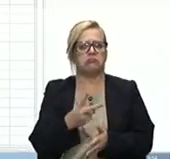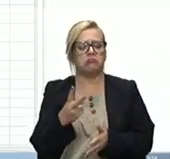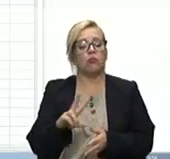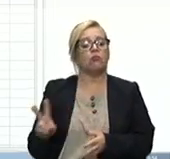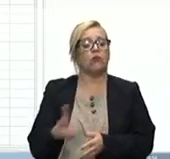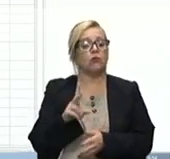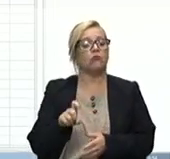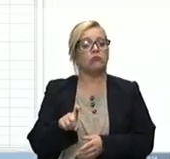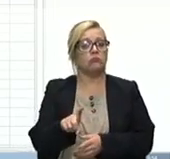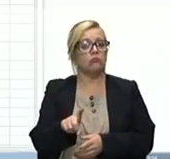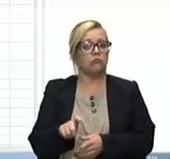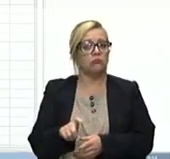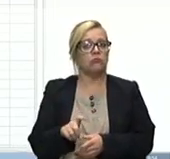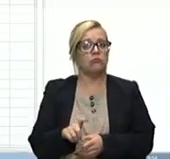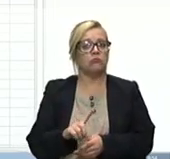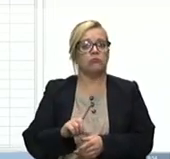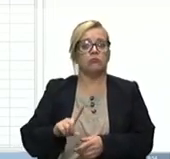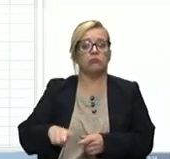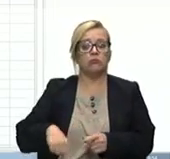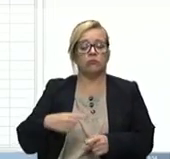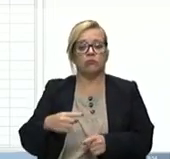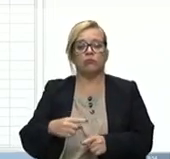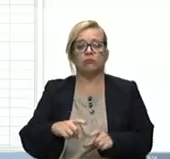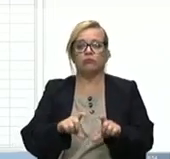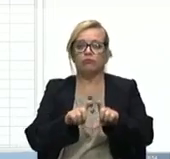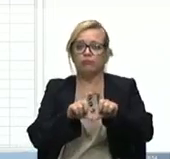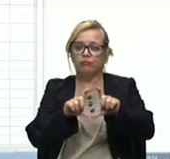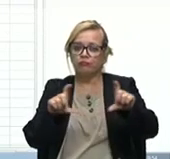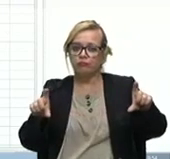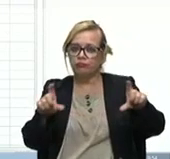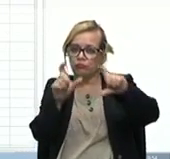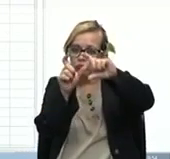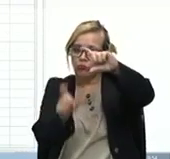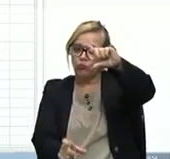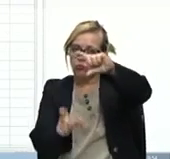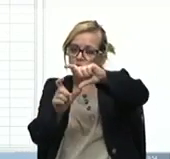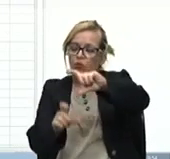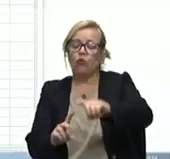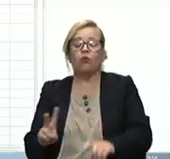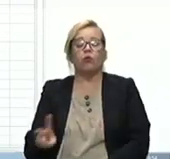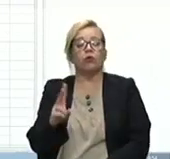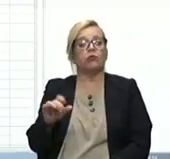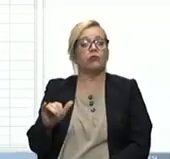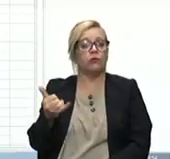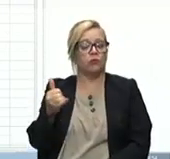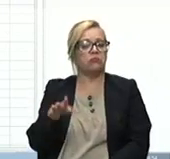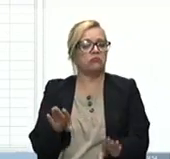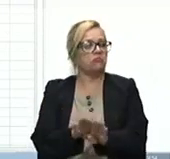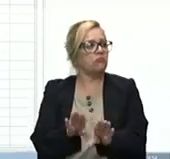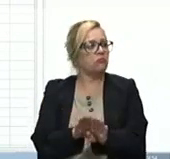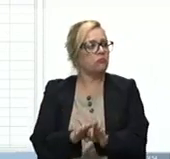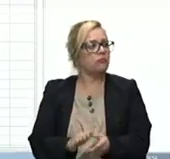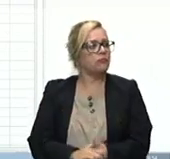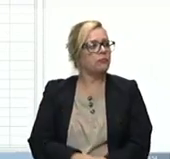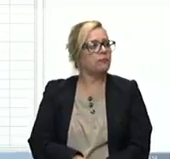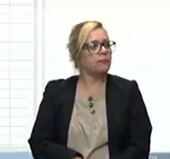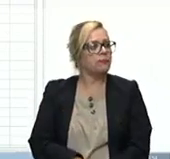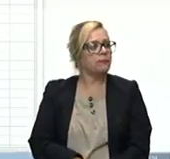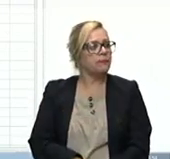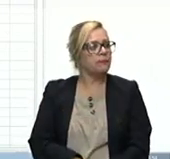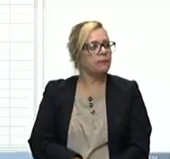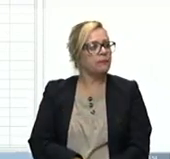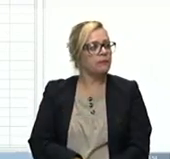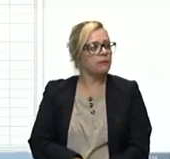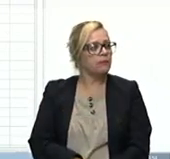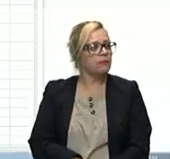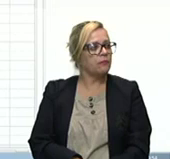de x e na segunda coluna, os valores do nosso y. No nosso caso, nós temos aqui na primeira